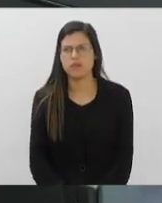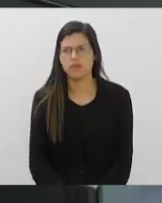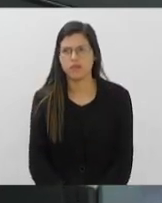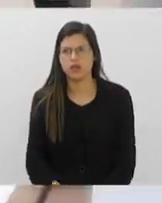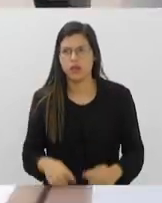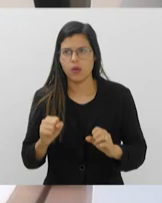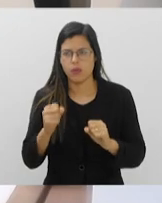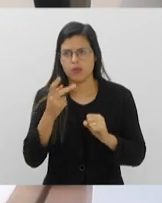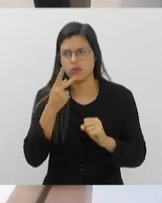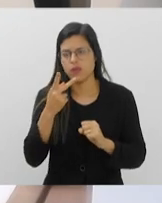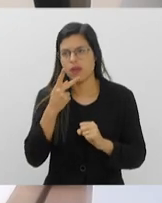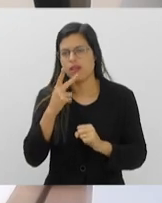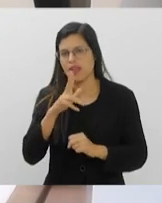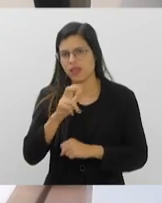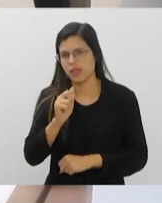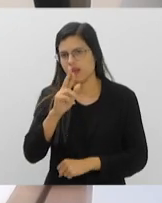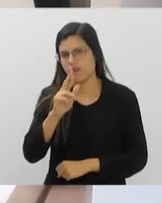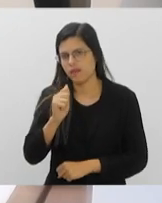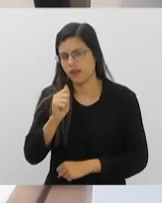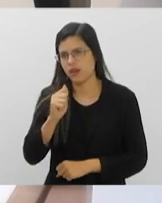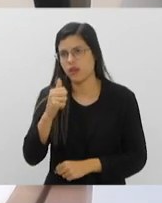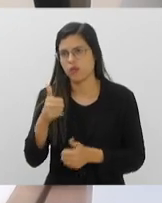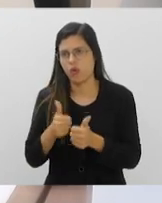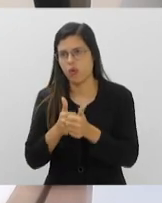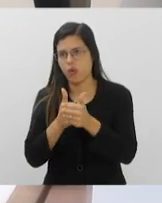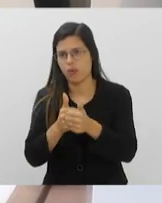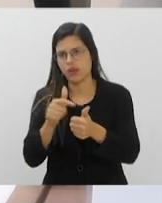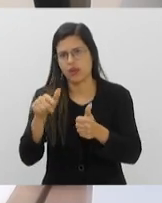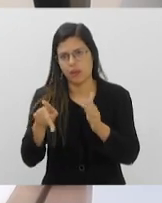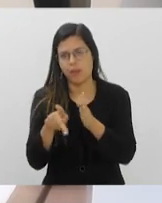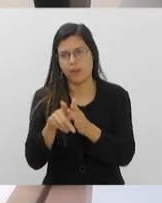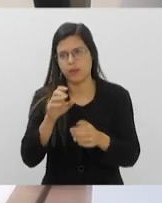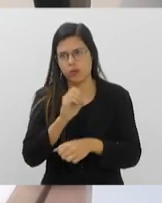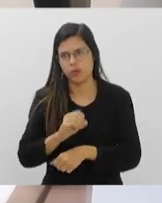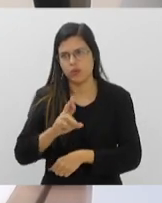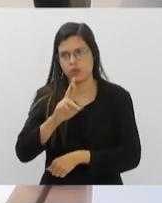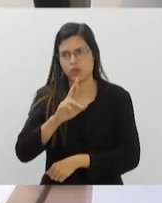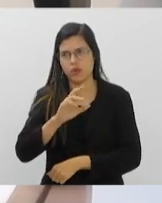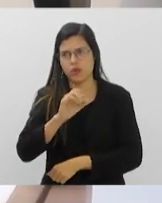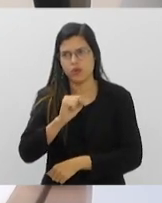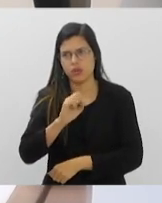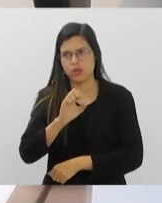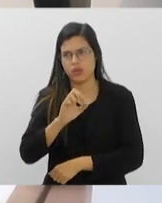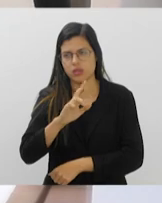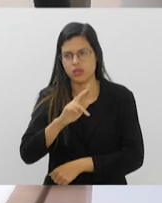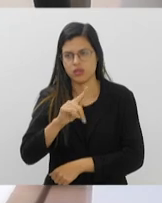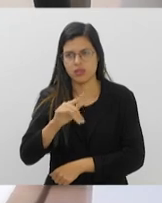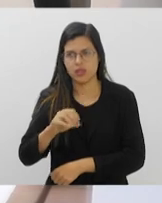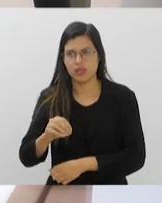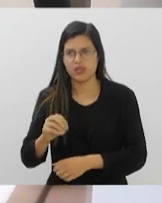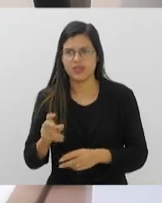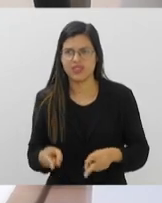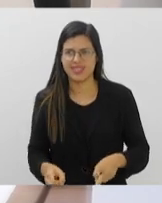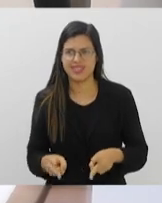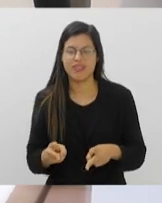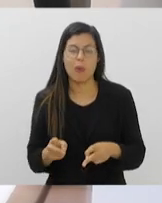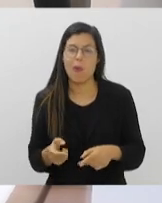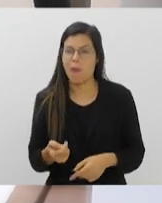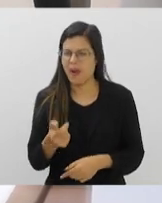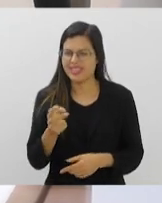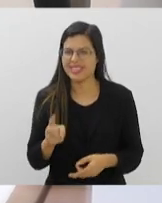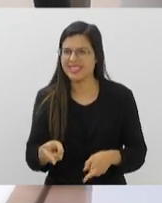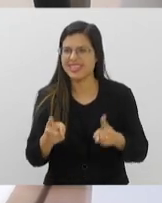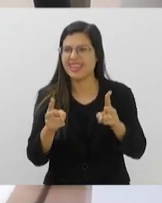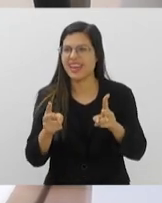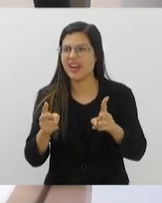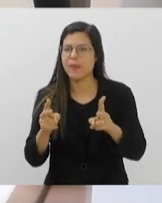poss falar da vara que eu mais acompanho que é a vara do Dr Sérgio eh praticamente quase sempre tem lá uma família até